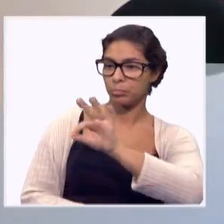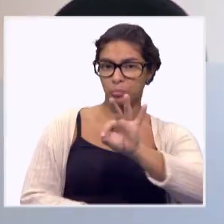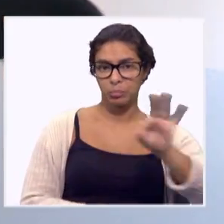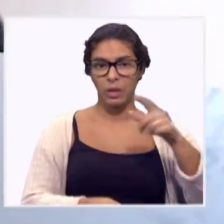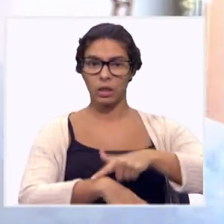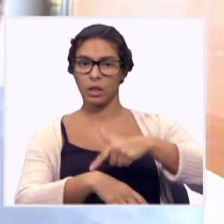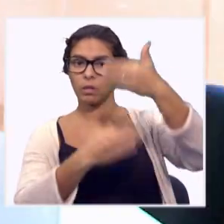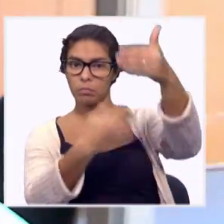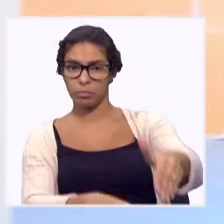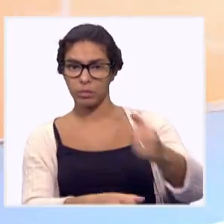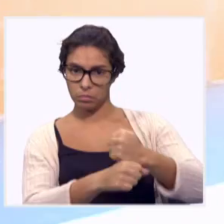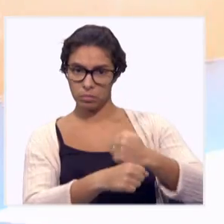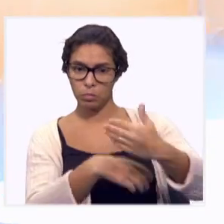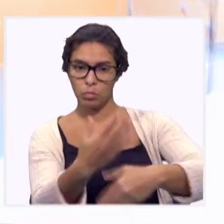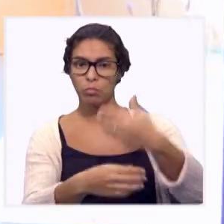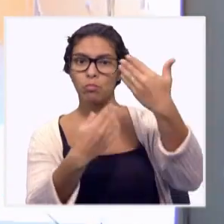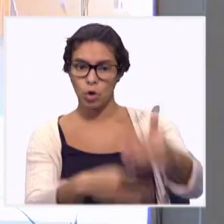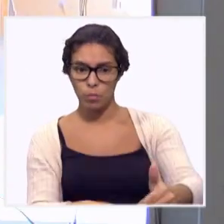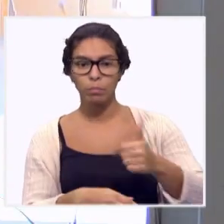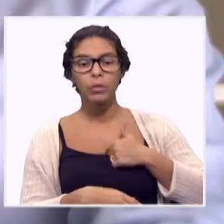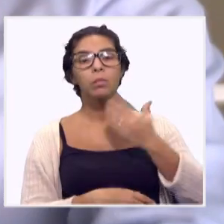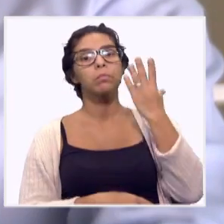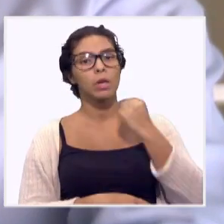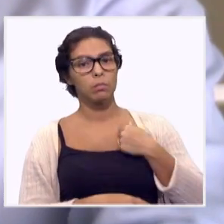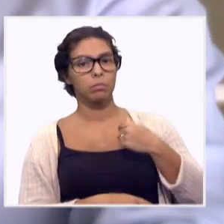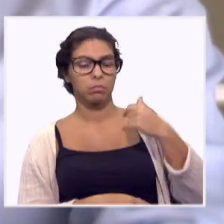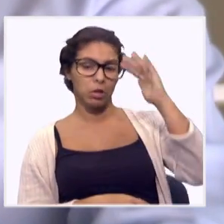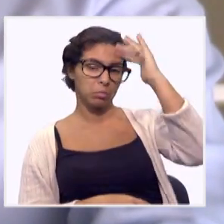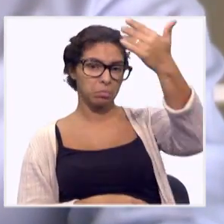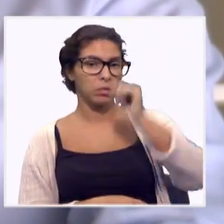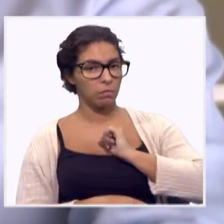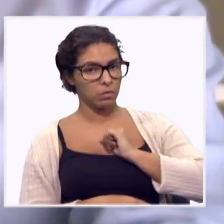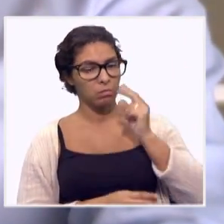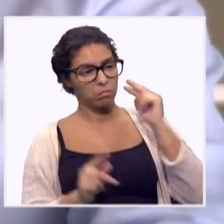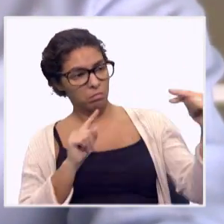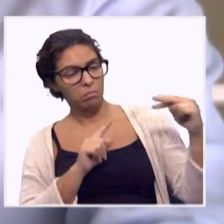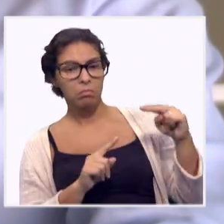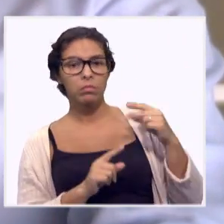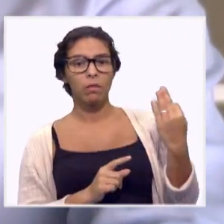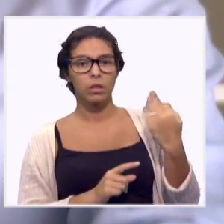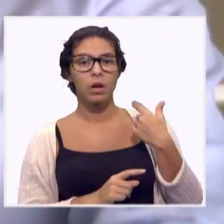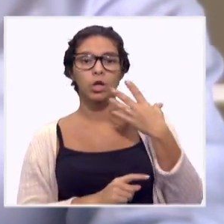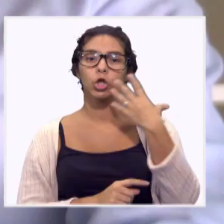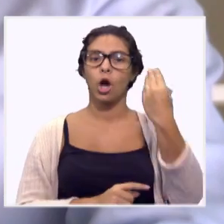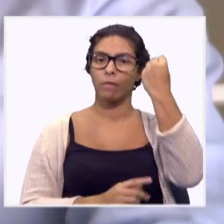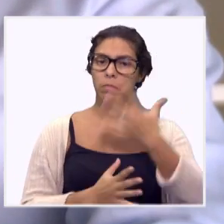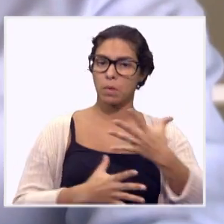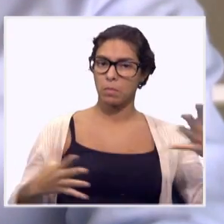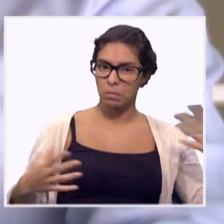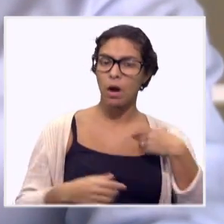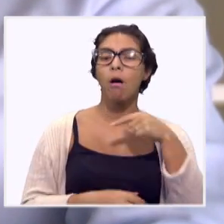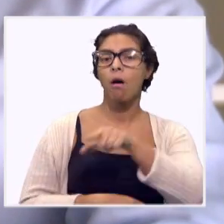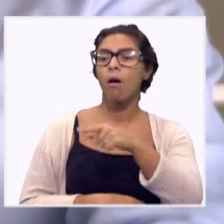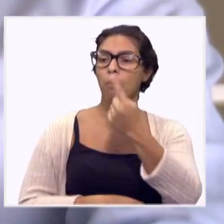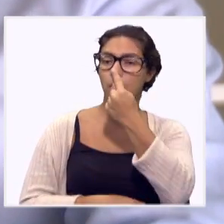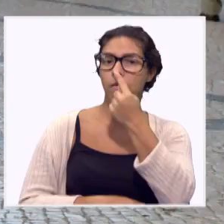para trabalhos temporários. Aquilo que, na minha perspectiva, Portugal já no fundo vê cada vez mais, são jovens de facto a preferir